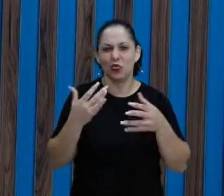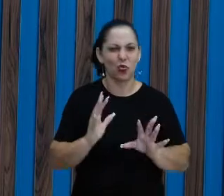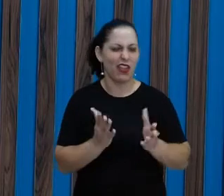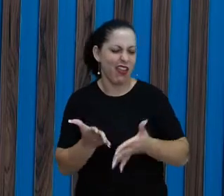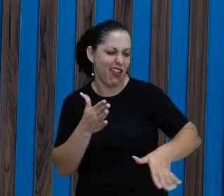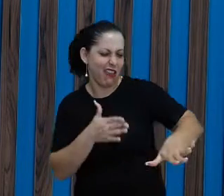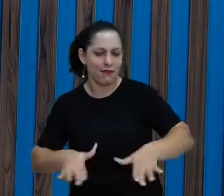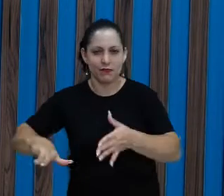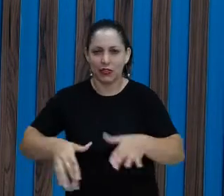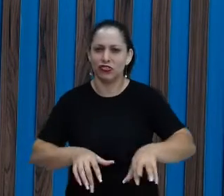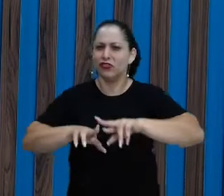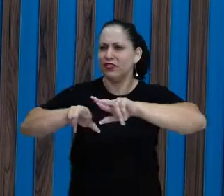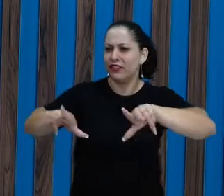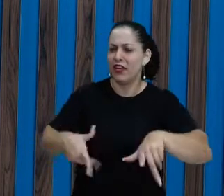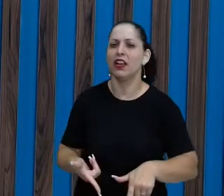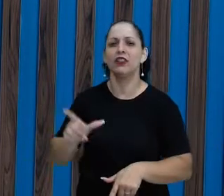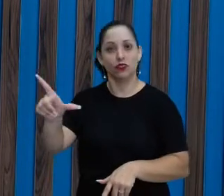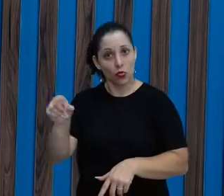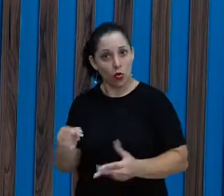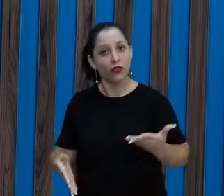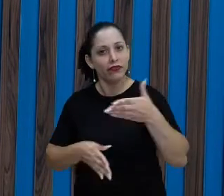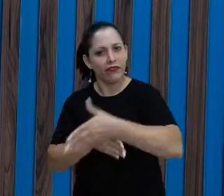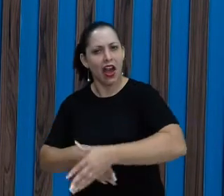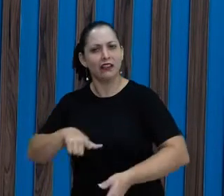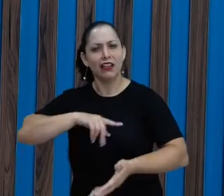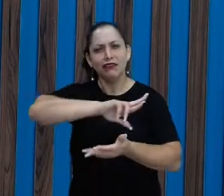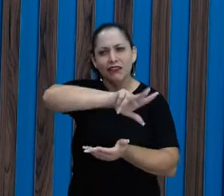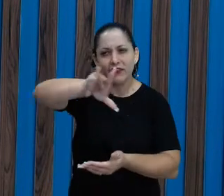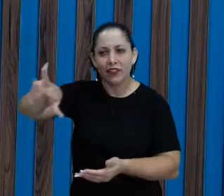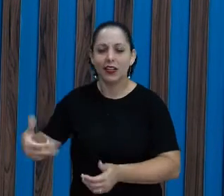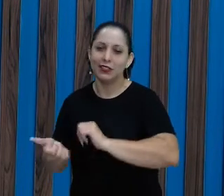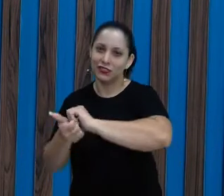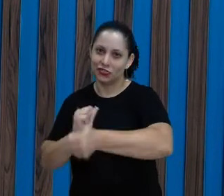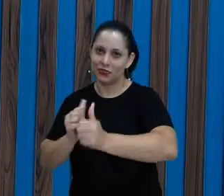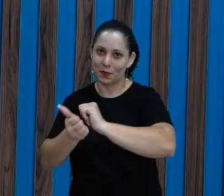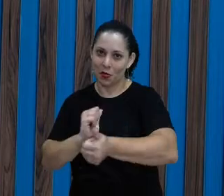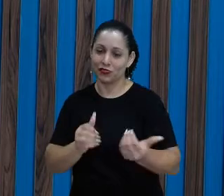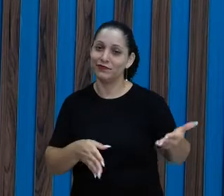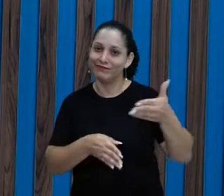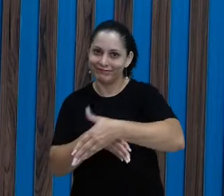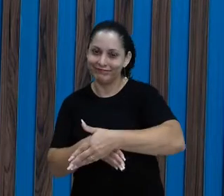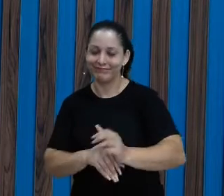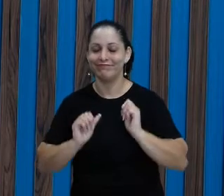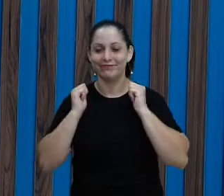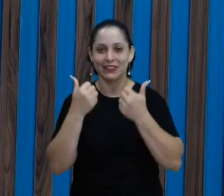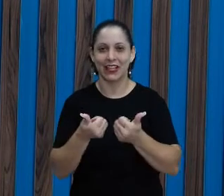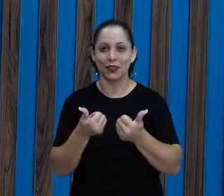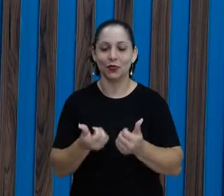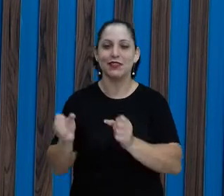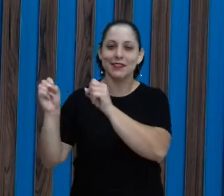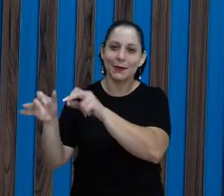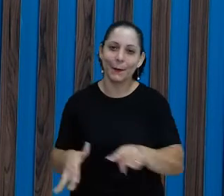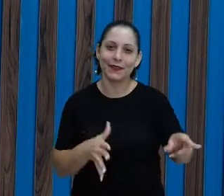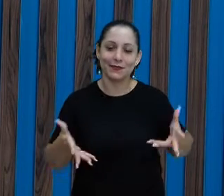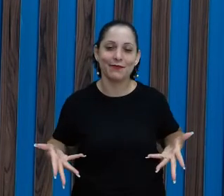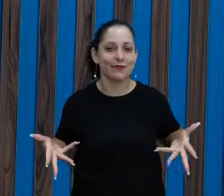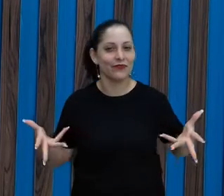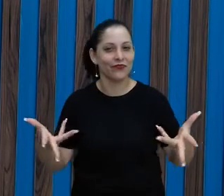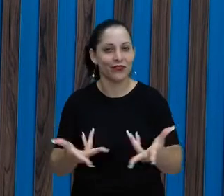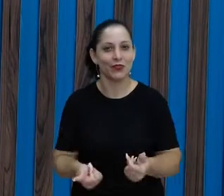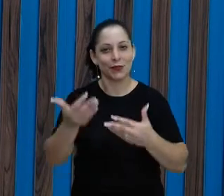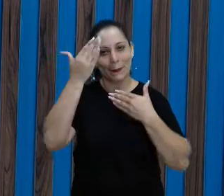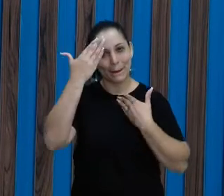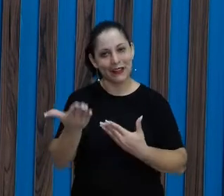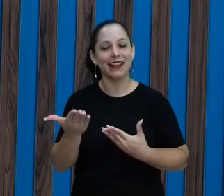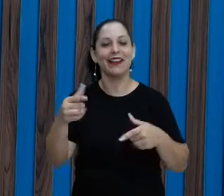mas quero outra coisa. Então, vai lá, tem outras modalidades que vocês podem acessar. Então é isso, uma boa semana para vocês.